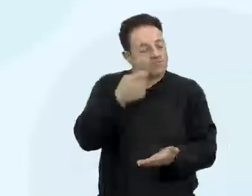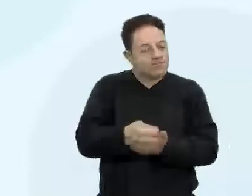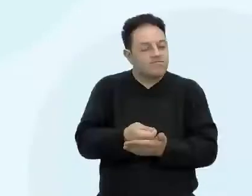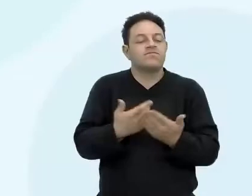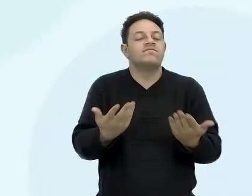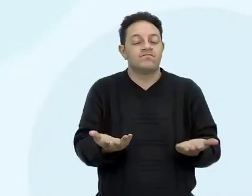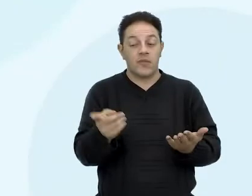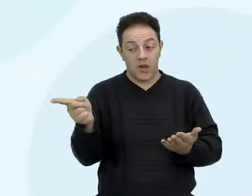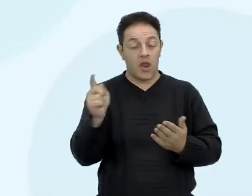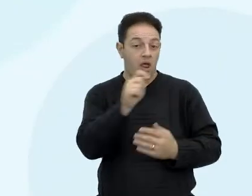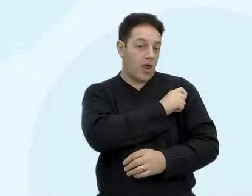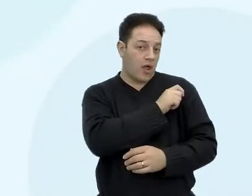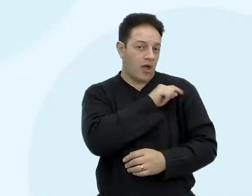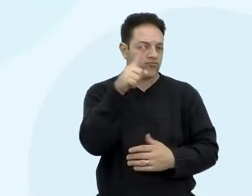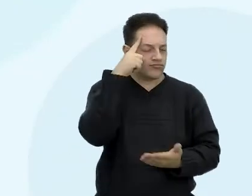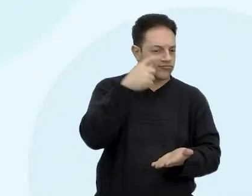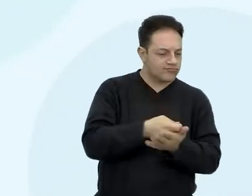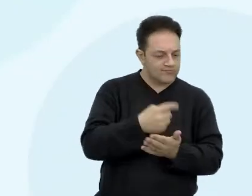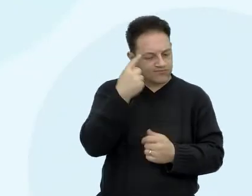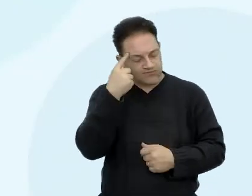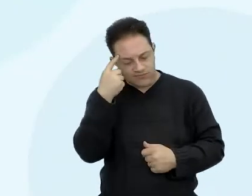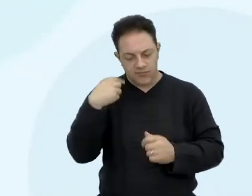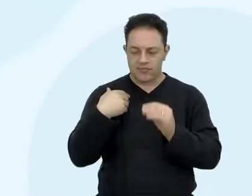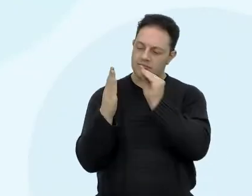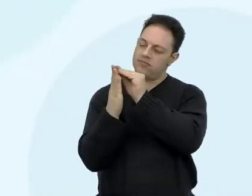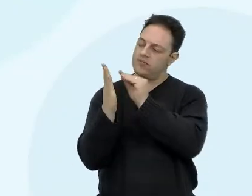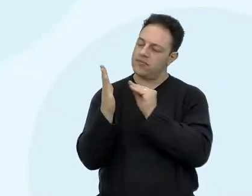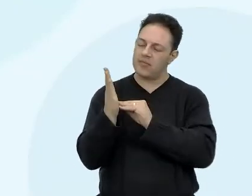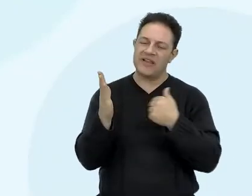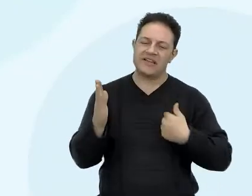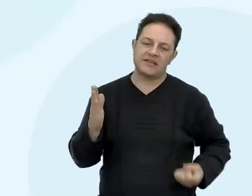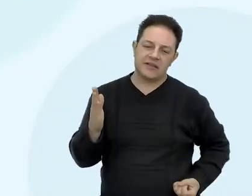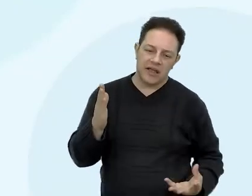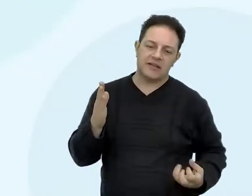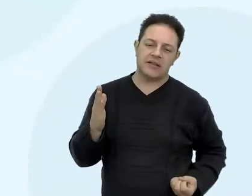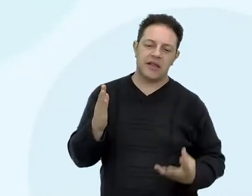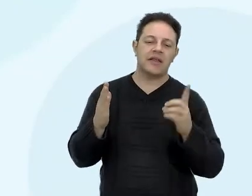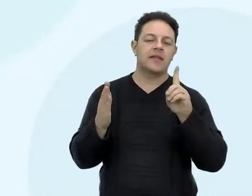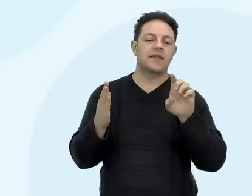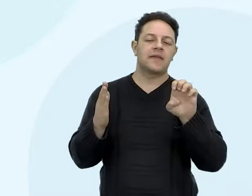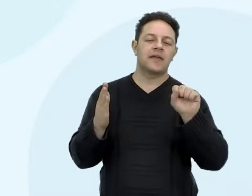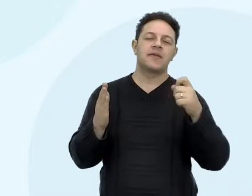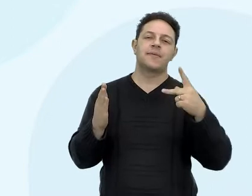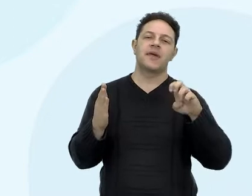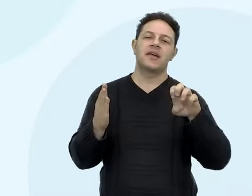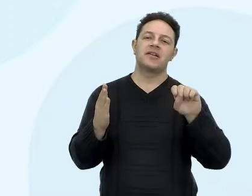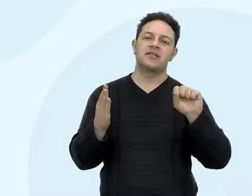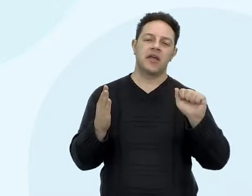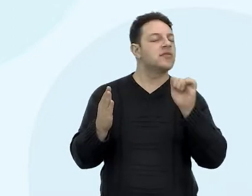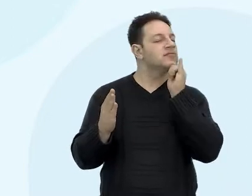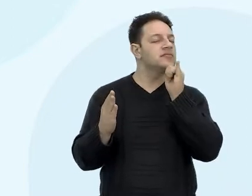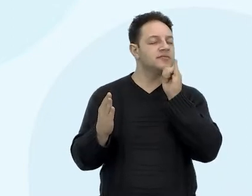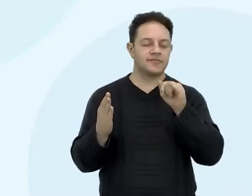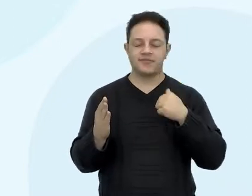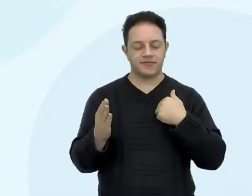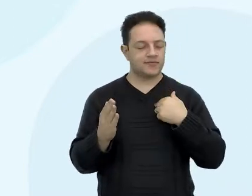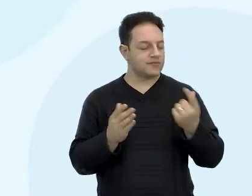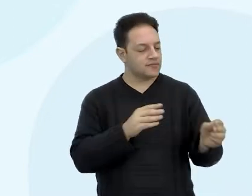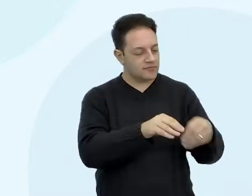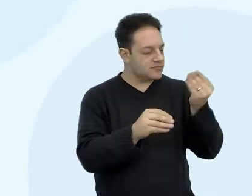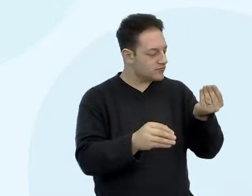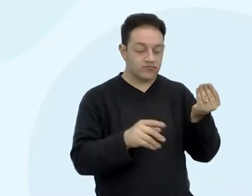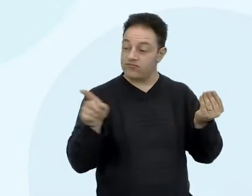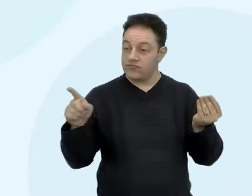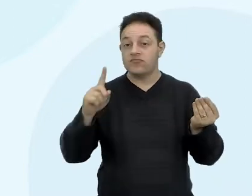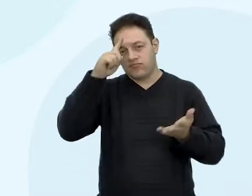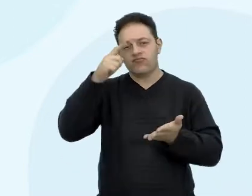decisão, o estudante deverá registrar suas despesas. Por exemplo, se cair uma carta e o avatar decidir pagar a